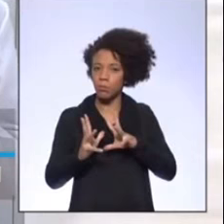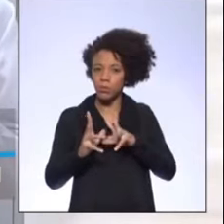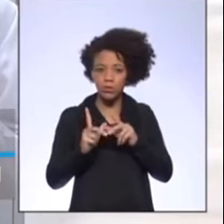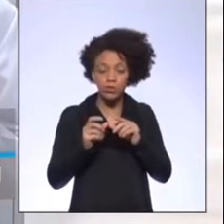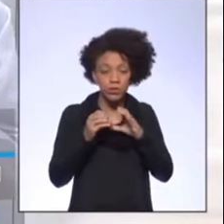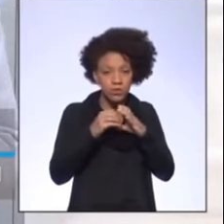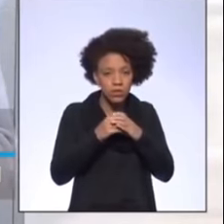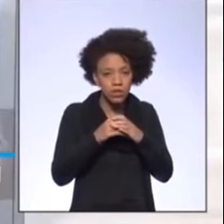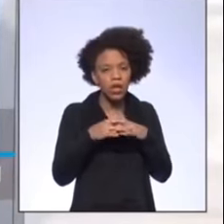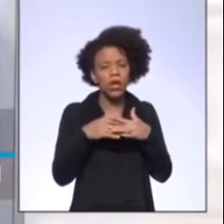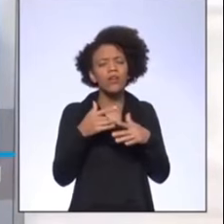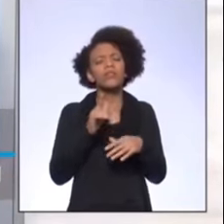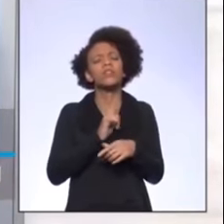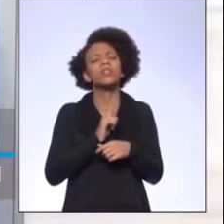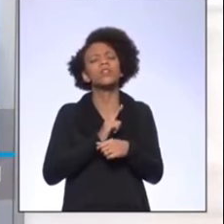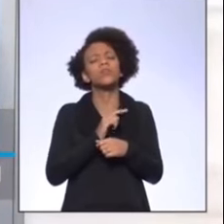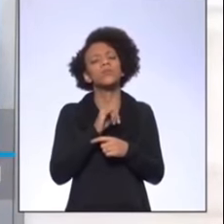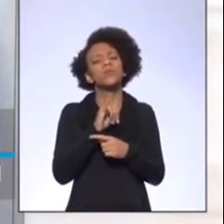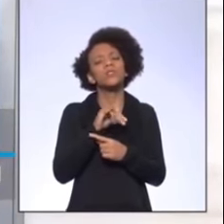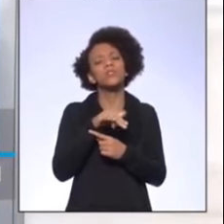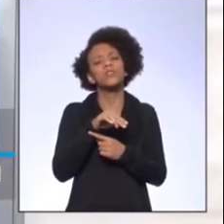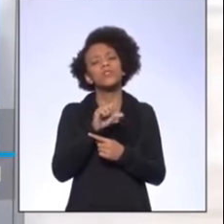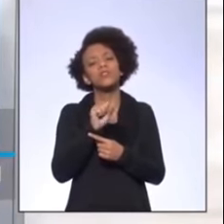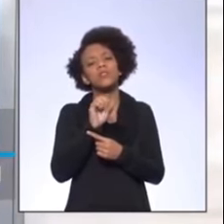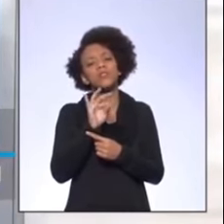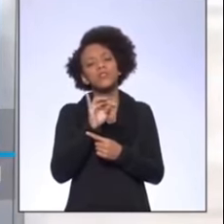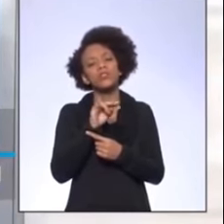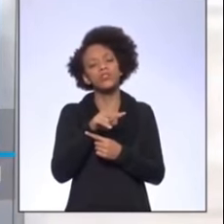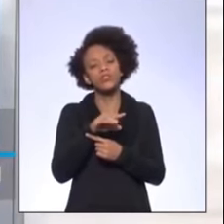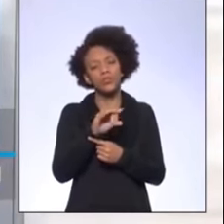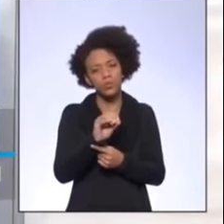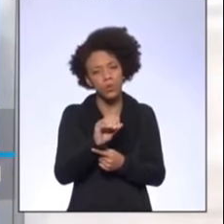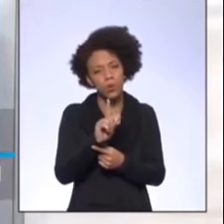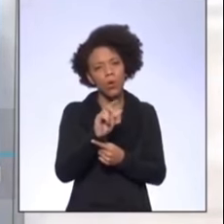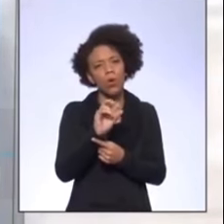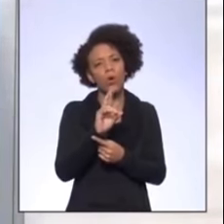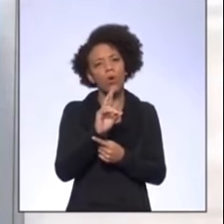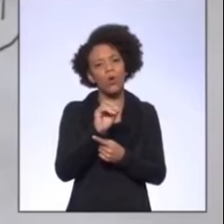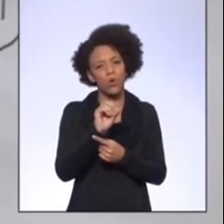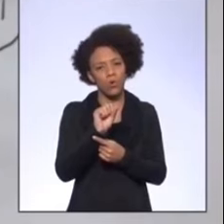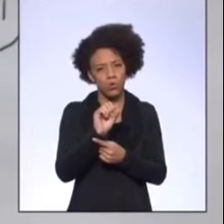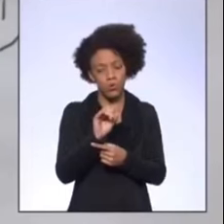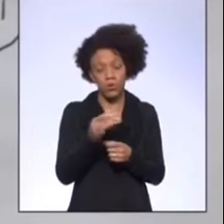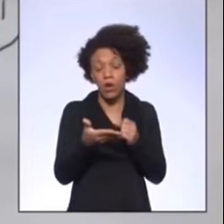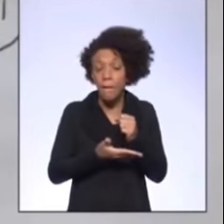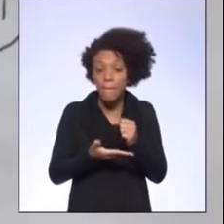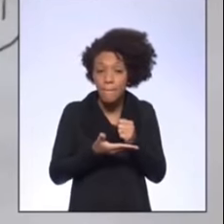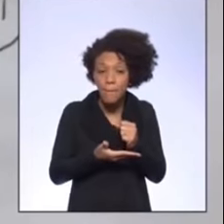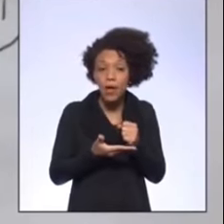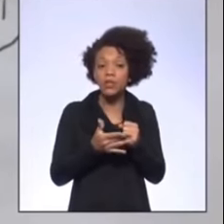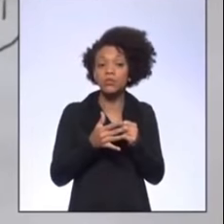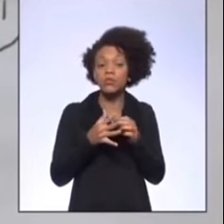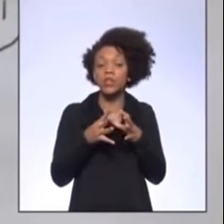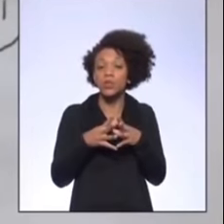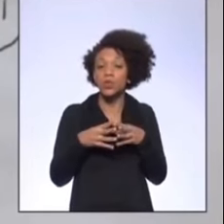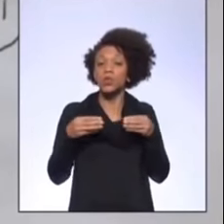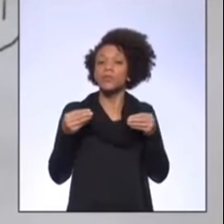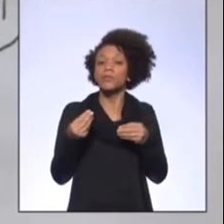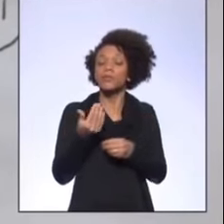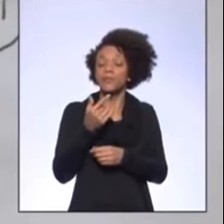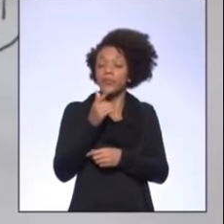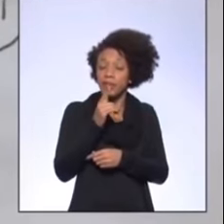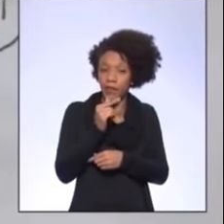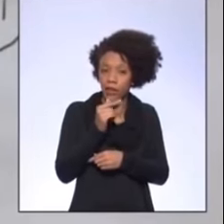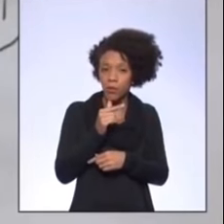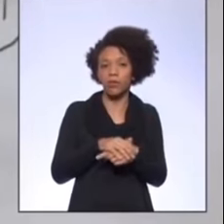intestino grosso, certo? Você tem o intestino grosso aqui. O intestino grosso, gente, basicamente vai ser absorvido água aqui no intestino